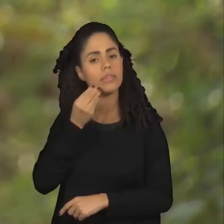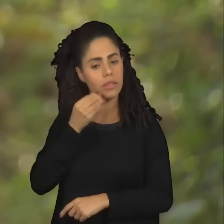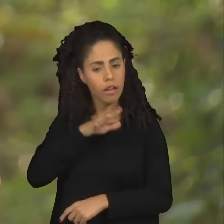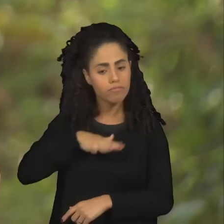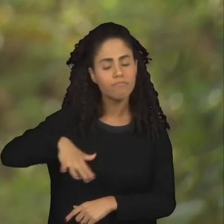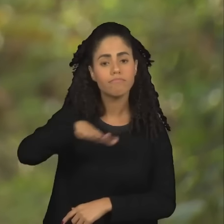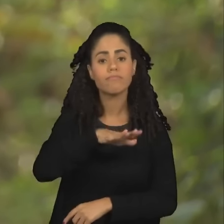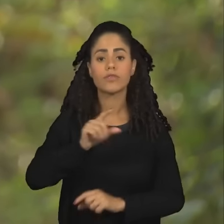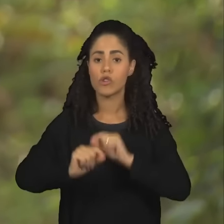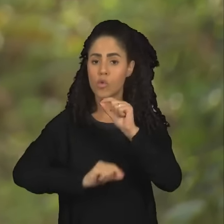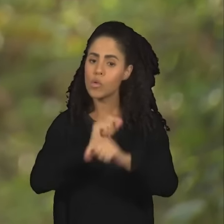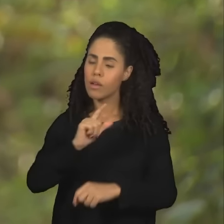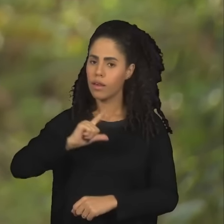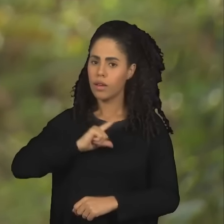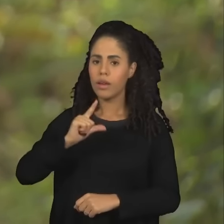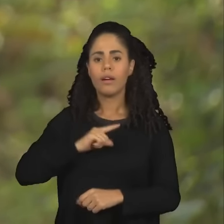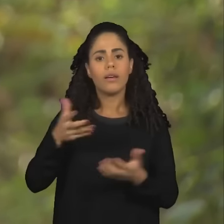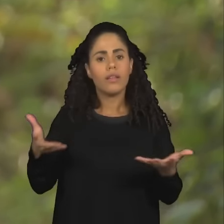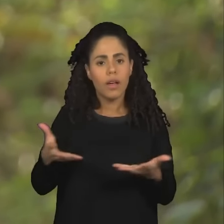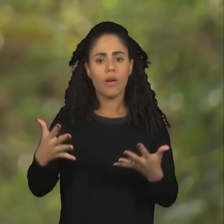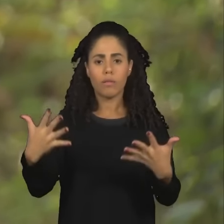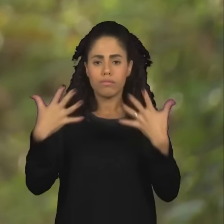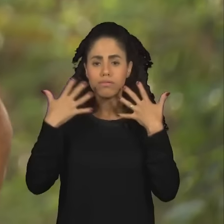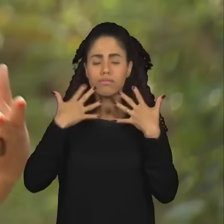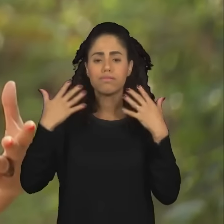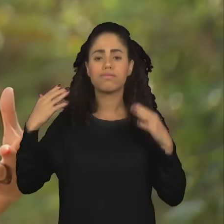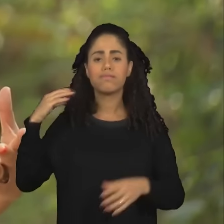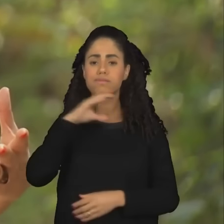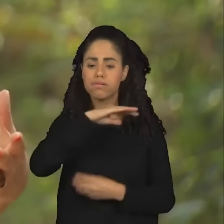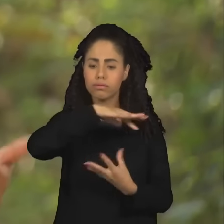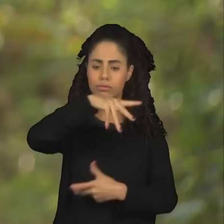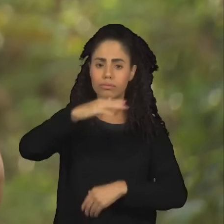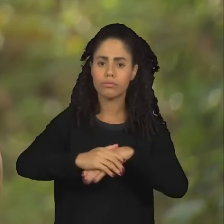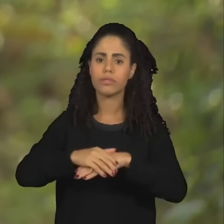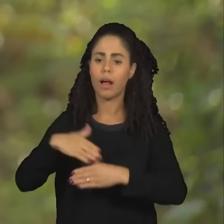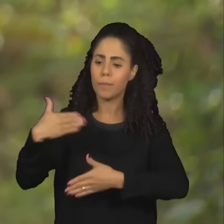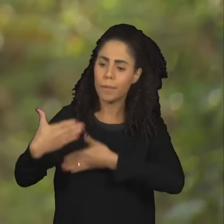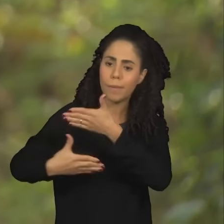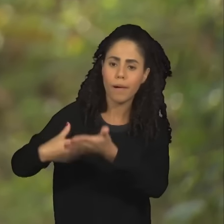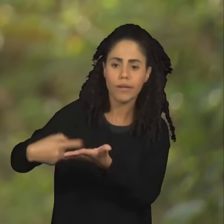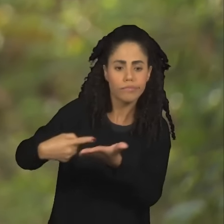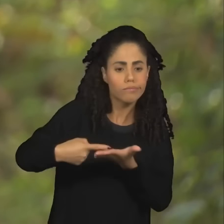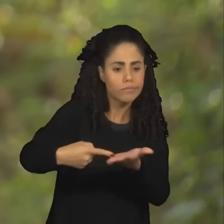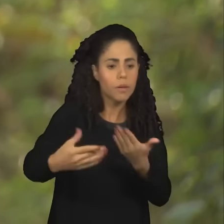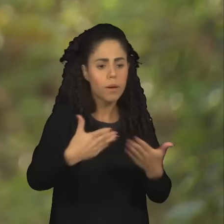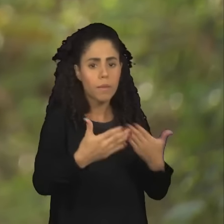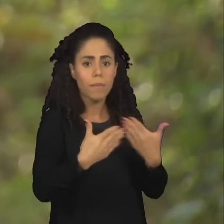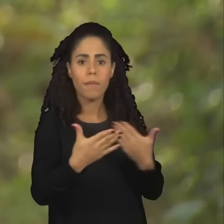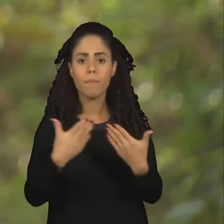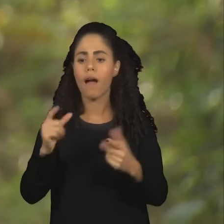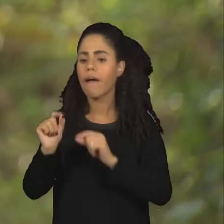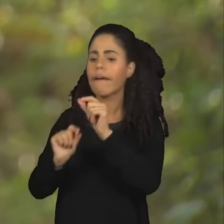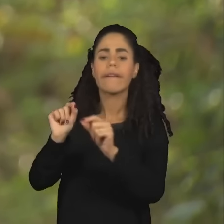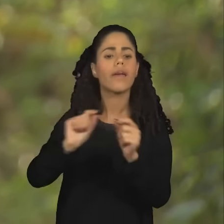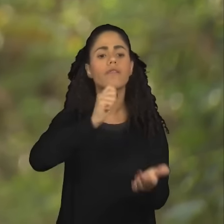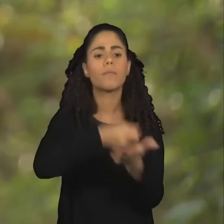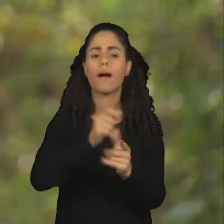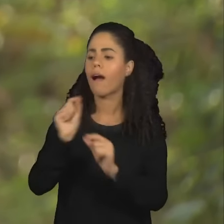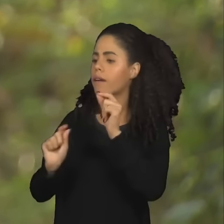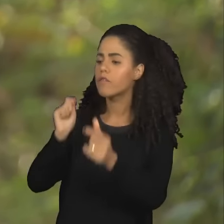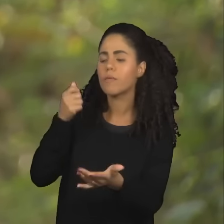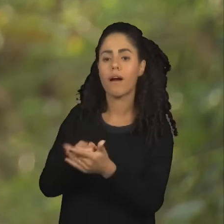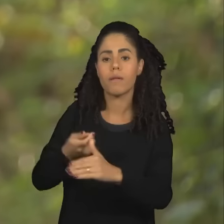atmosfera que causam o aquecimento do planeta. São longas discussões que normalmente giram em torno de quem vai pagar a conta